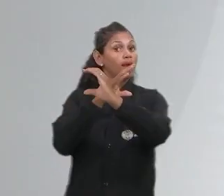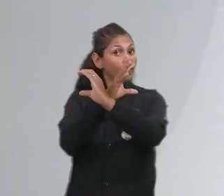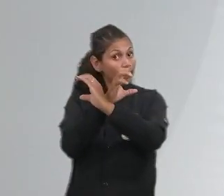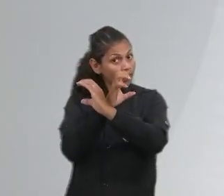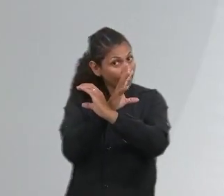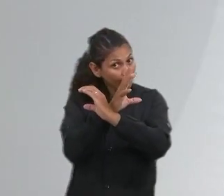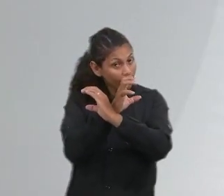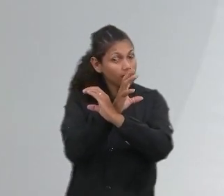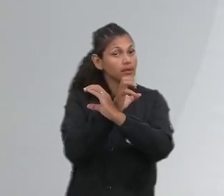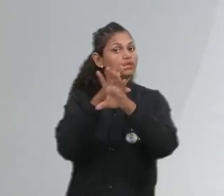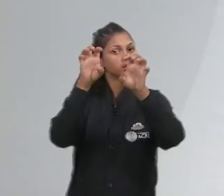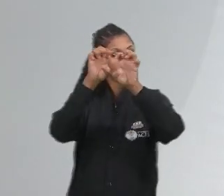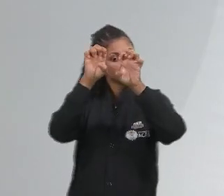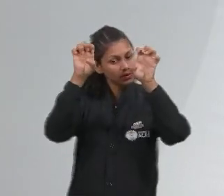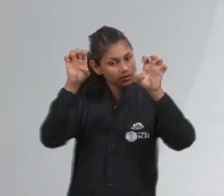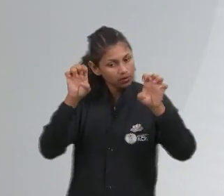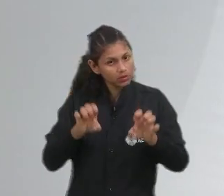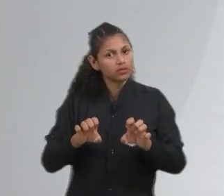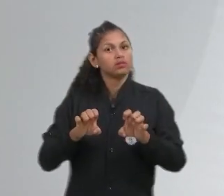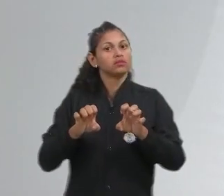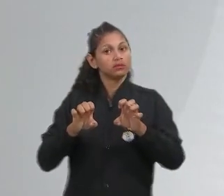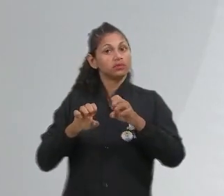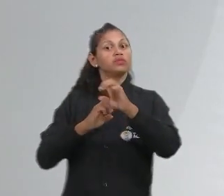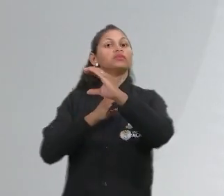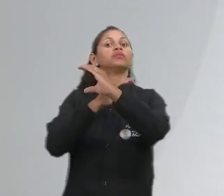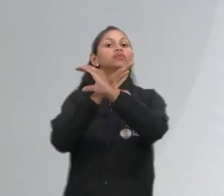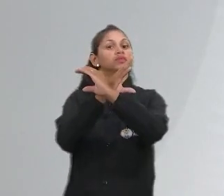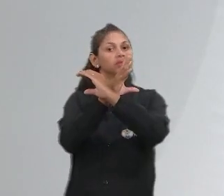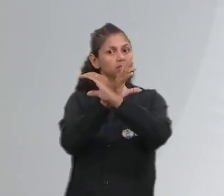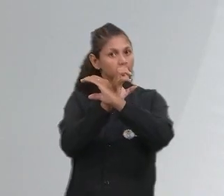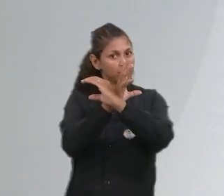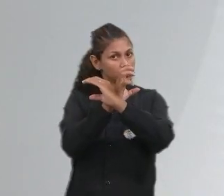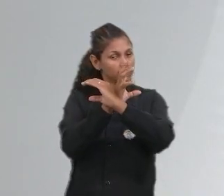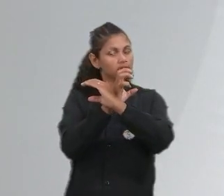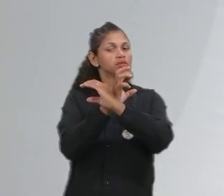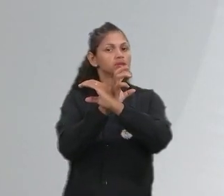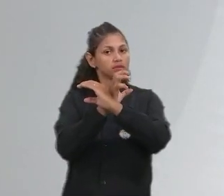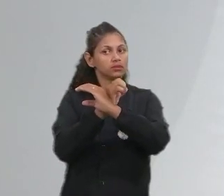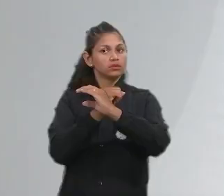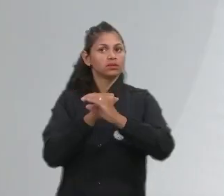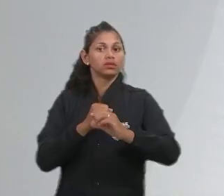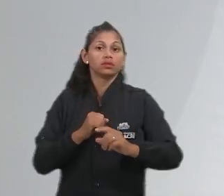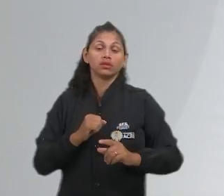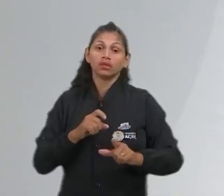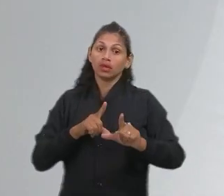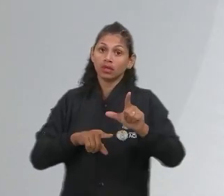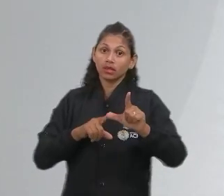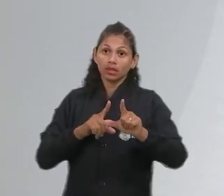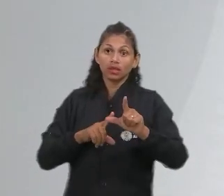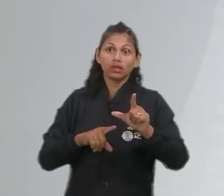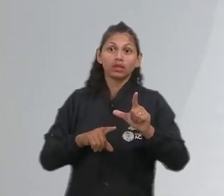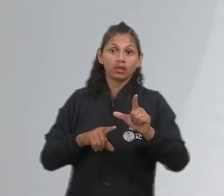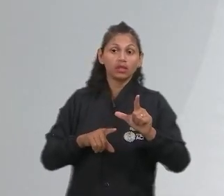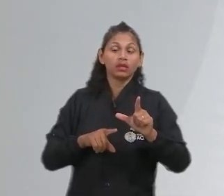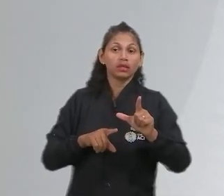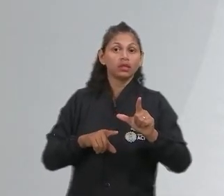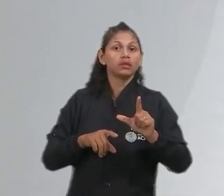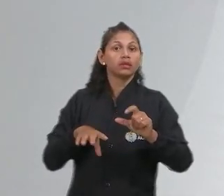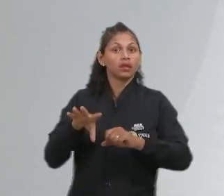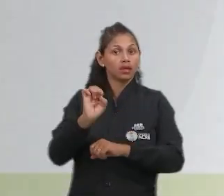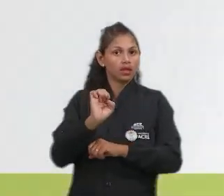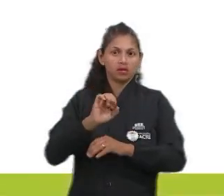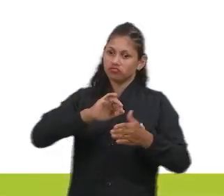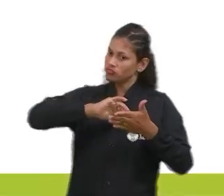duas estruturas, eu tenho aí ácidos carboxílicos. Então, a alternativa E, eu já posso